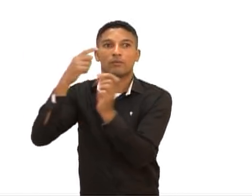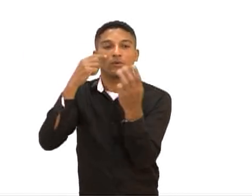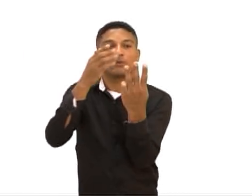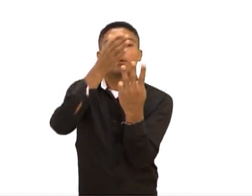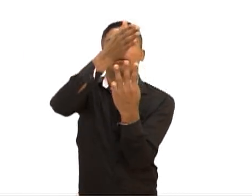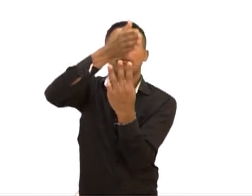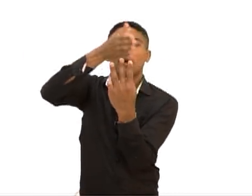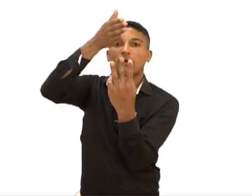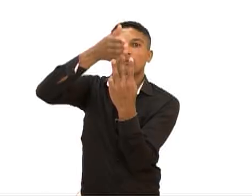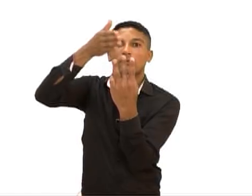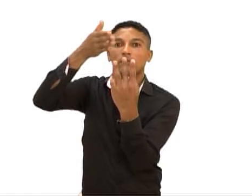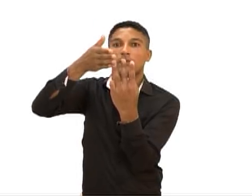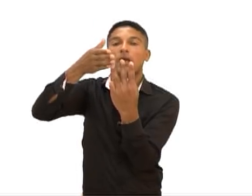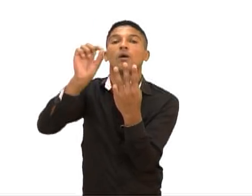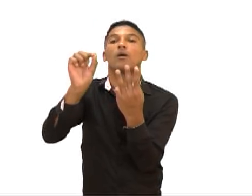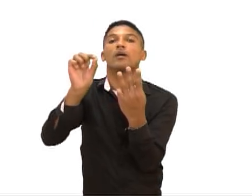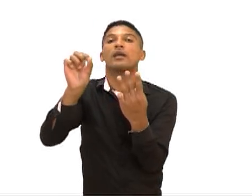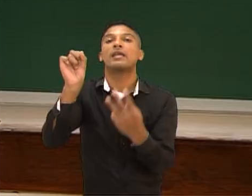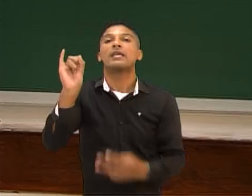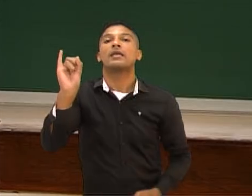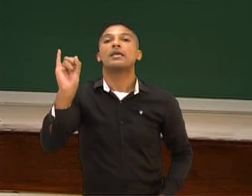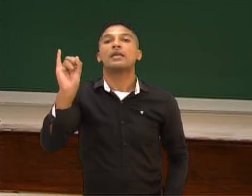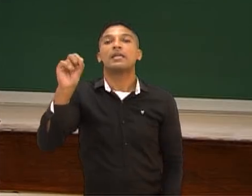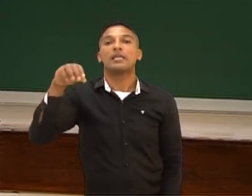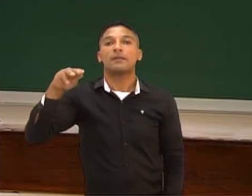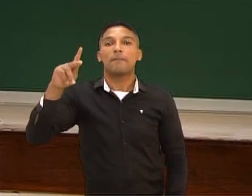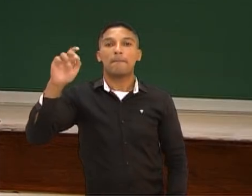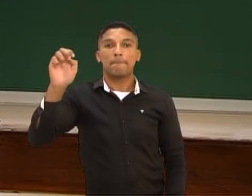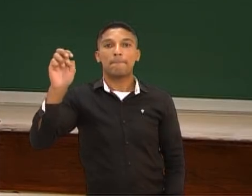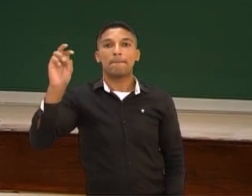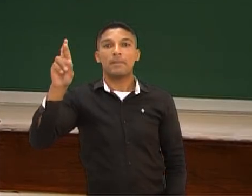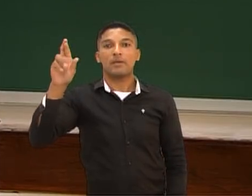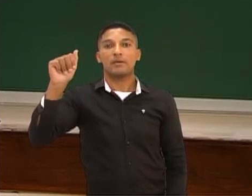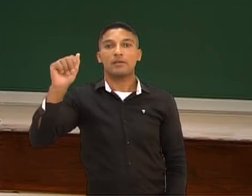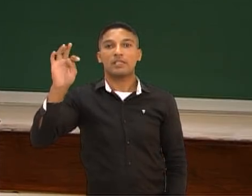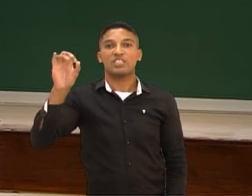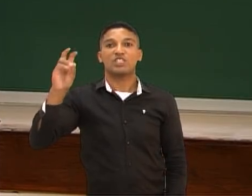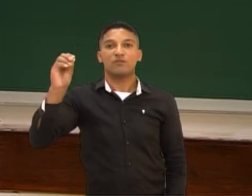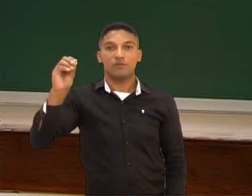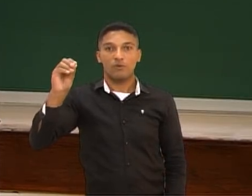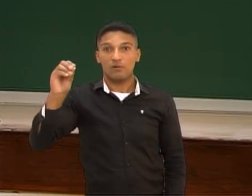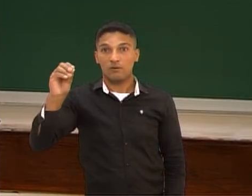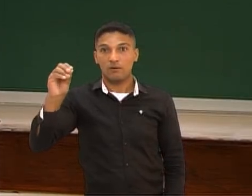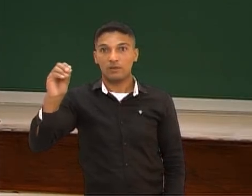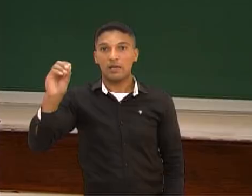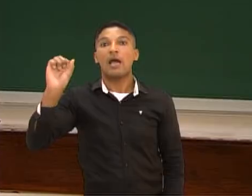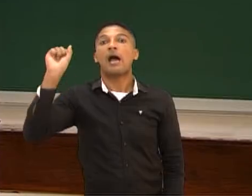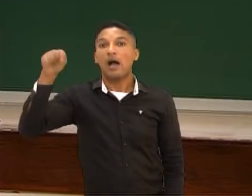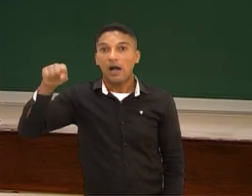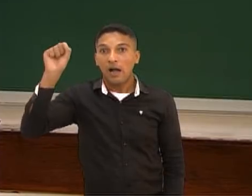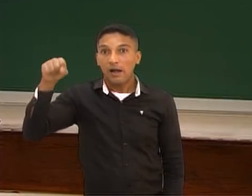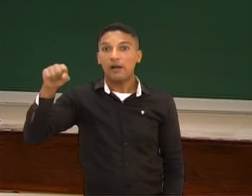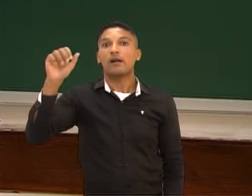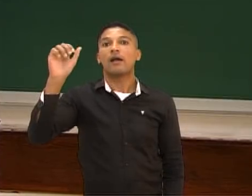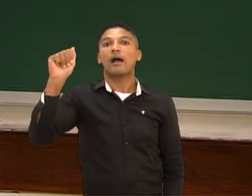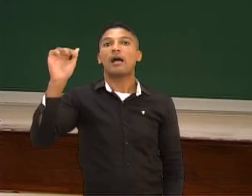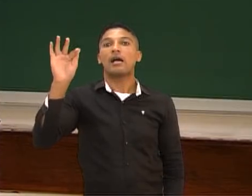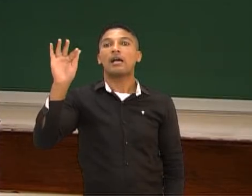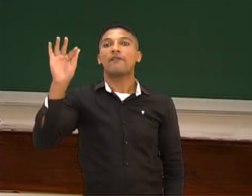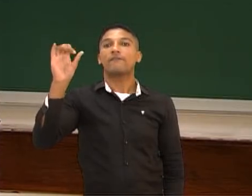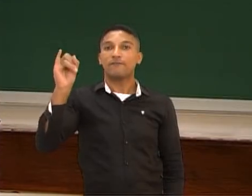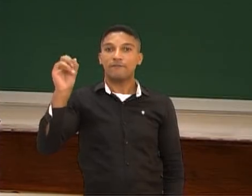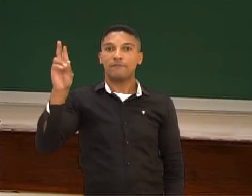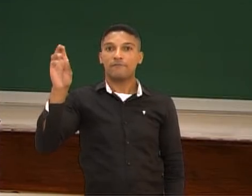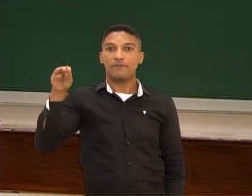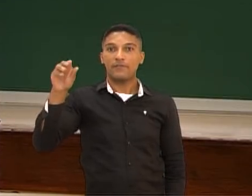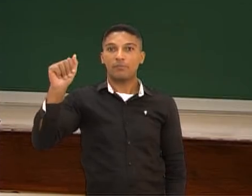na maioria dos casos, o imperativo afirmativo. Né? Nesse caso, como a gente acabou de analisar, é uma campanha publicitária que trata da questão